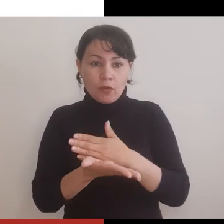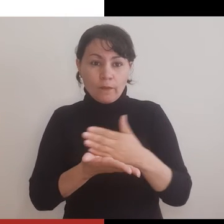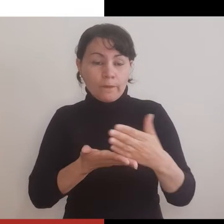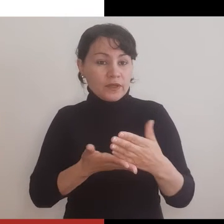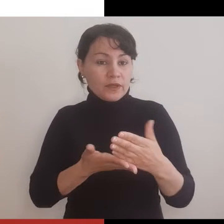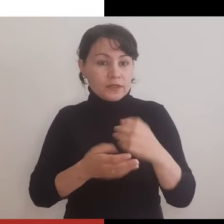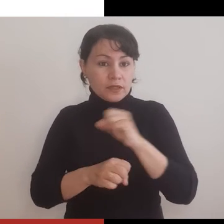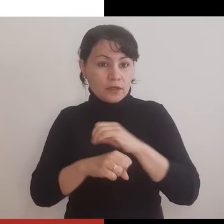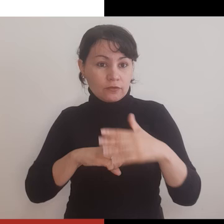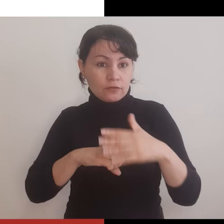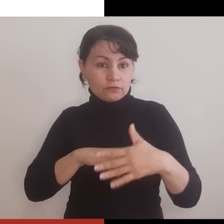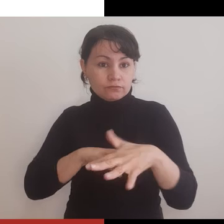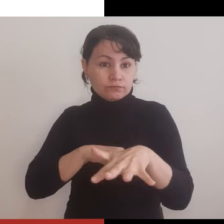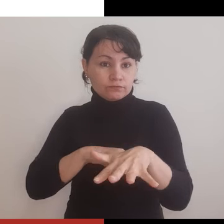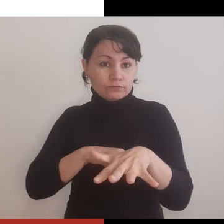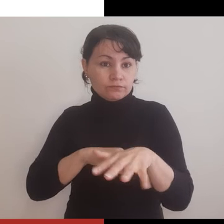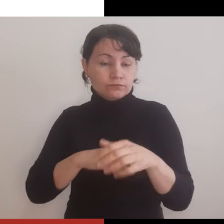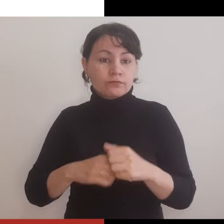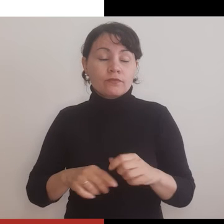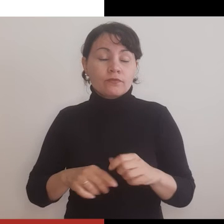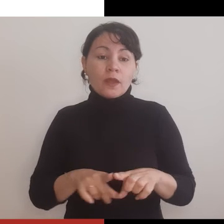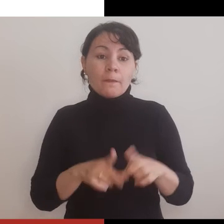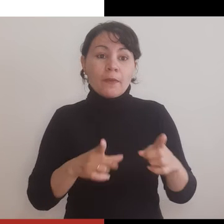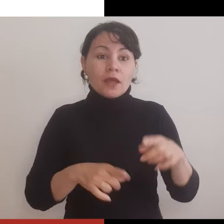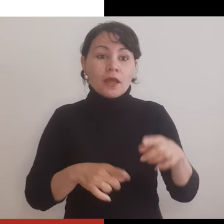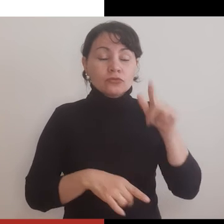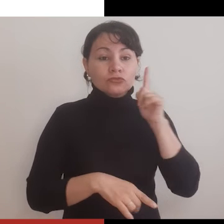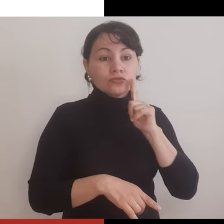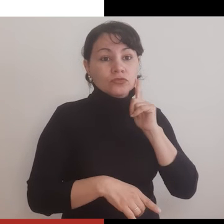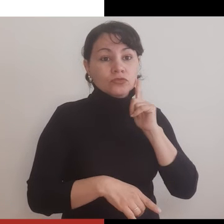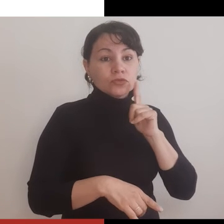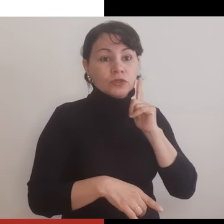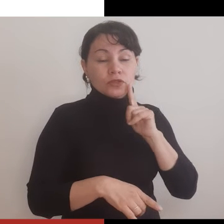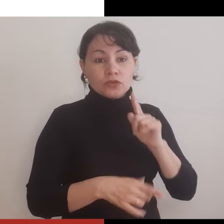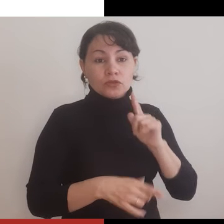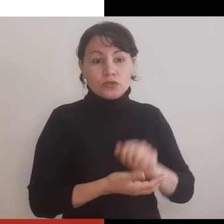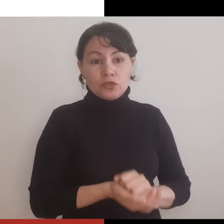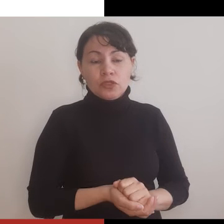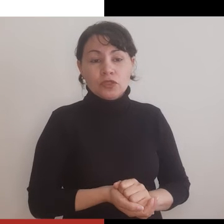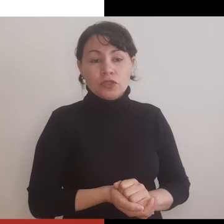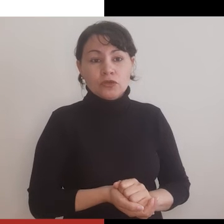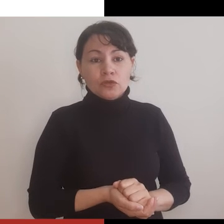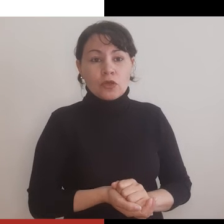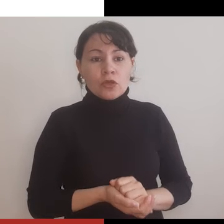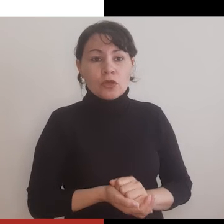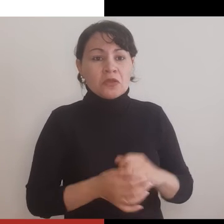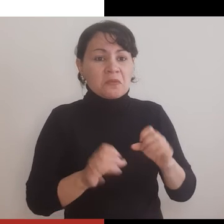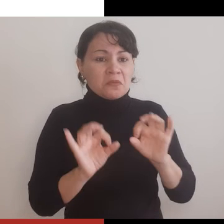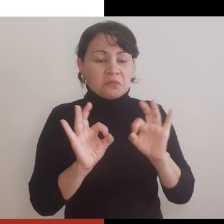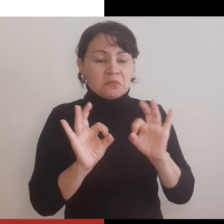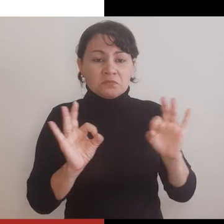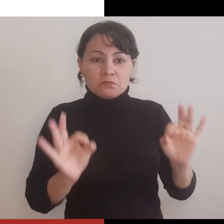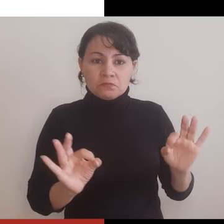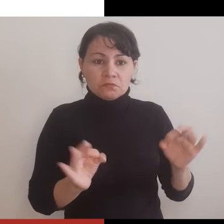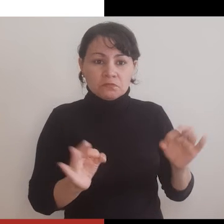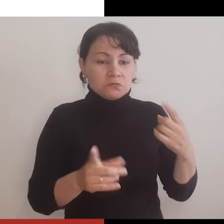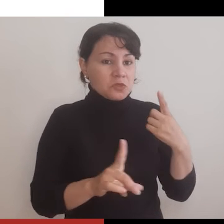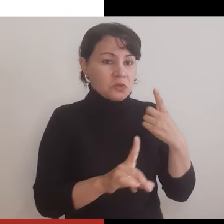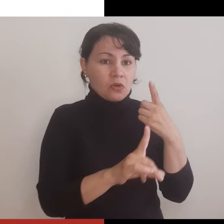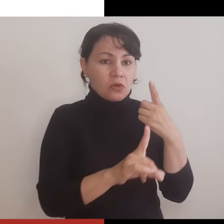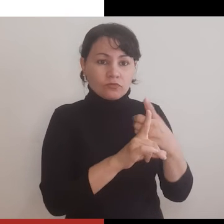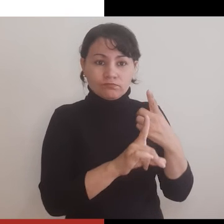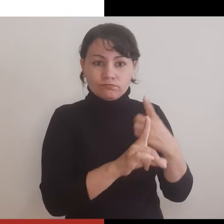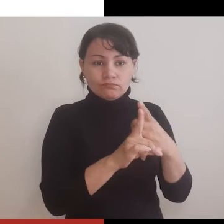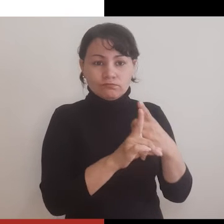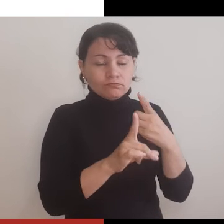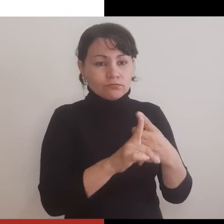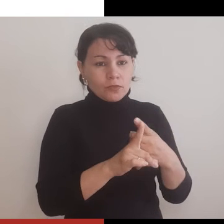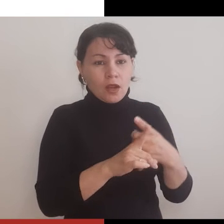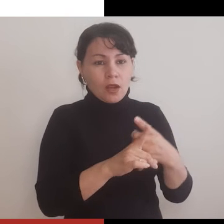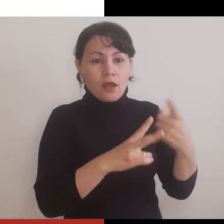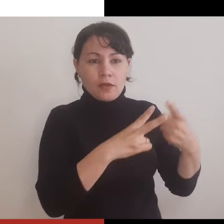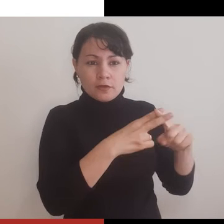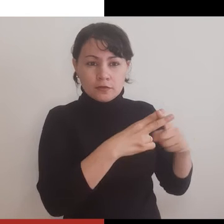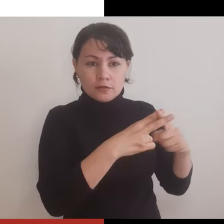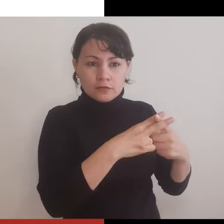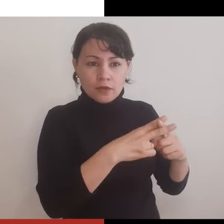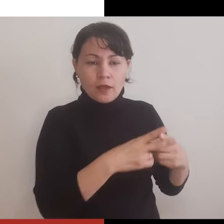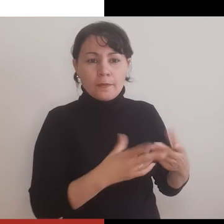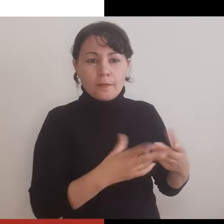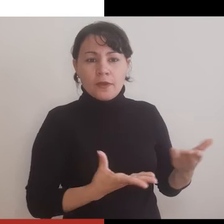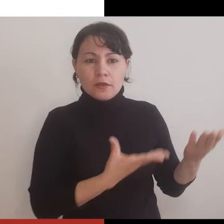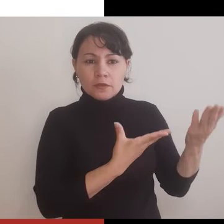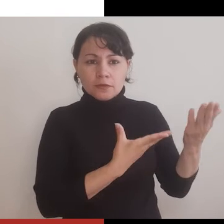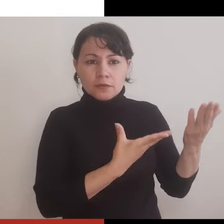tecnologia bastante cara, porém, nos Estados Unidos e Europa, é mais comum você vê esse